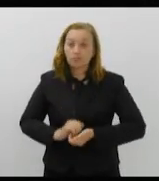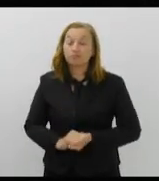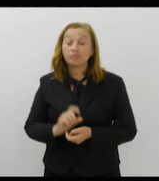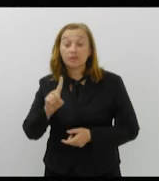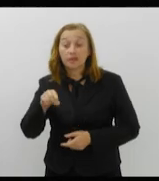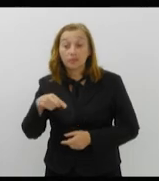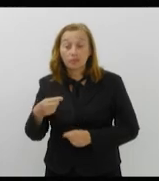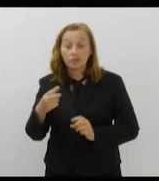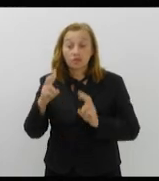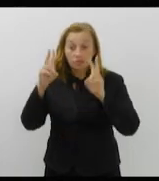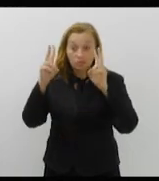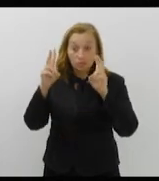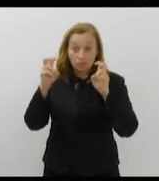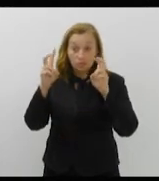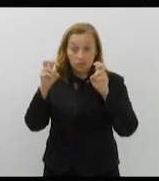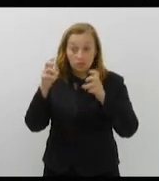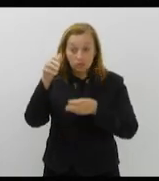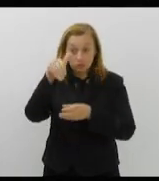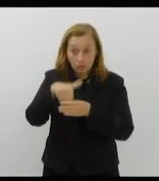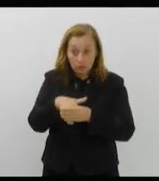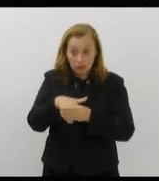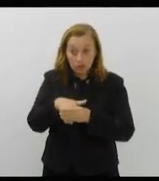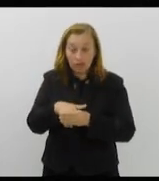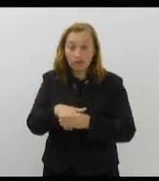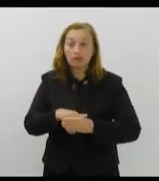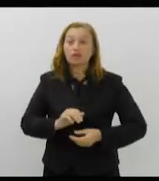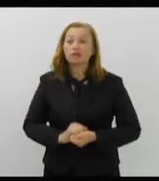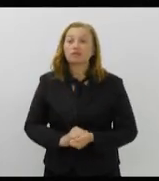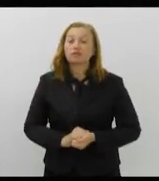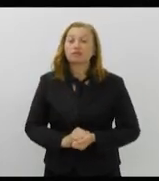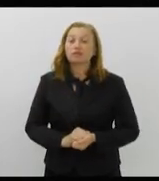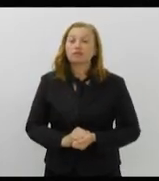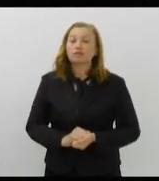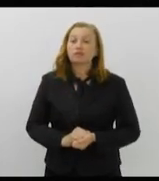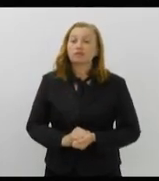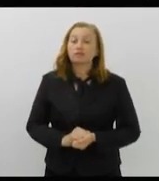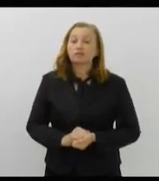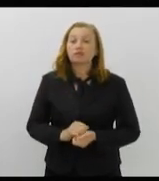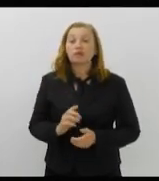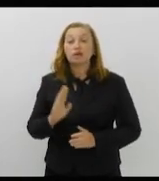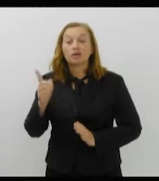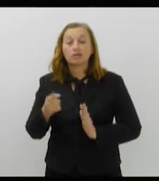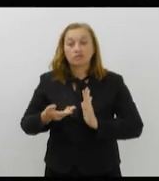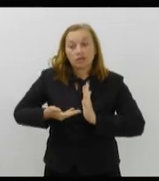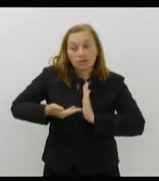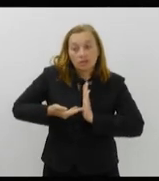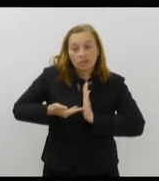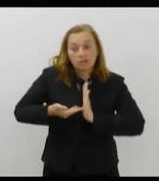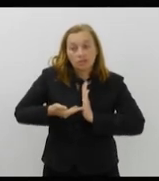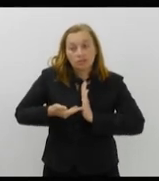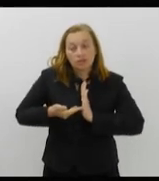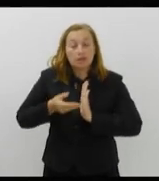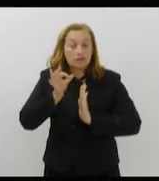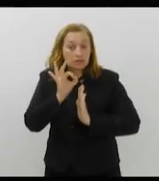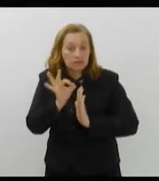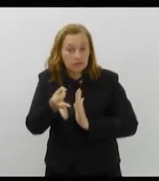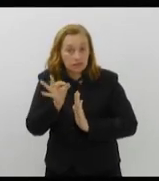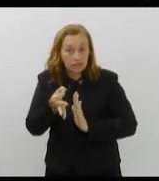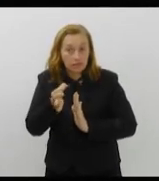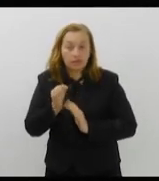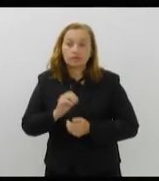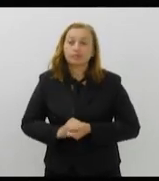mérito da matéria irá à Câmara de Deputados e evidentemente